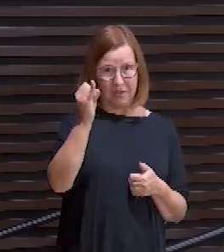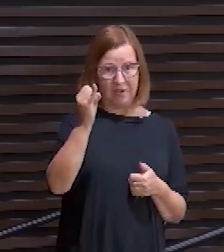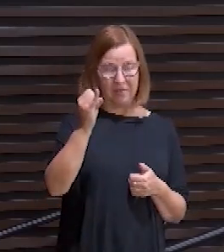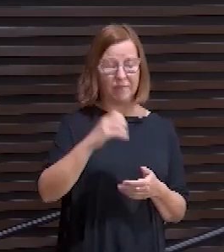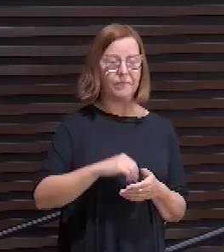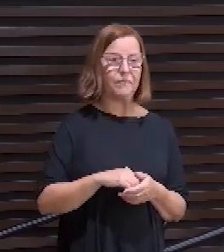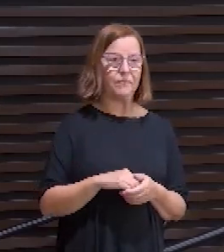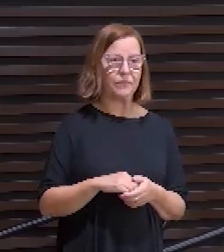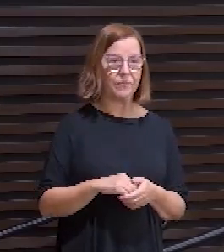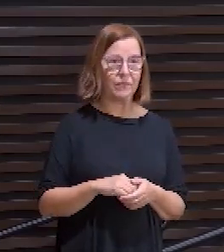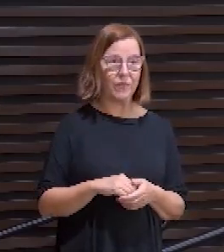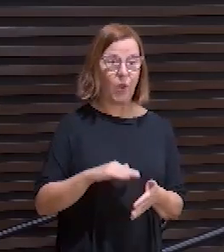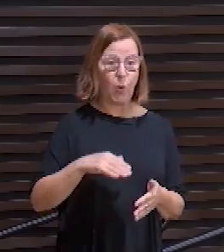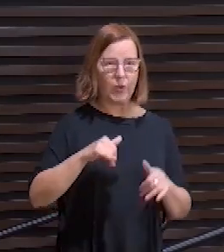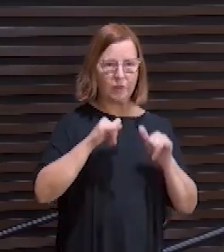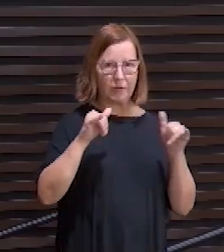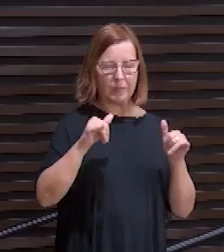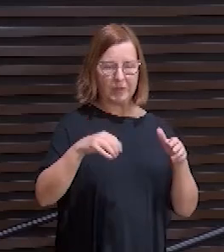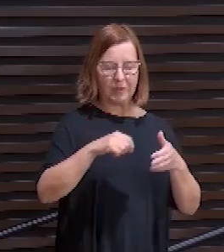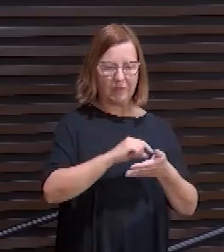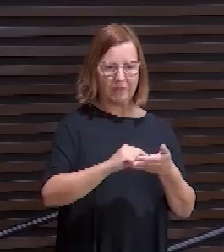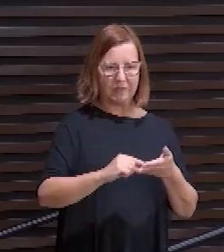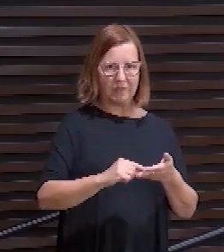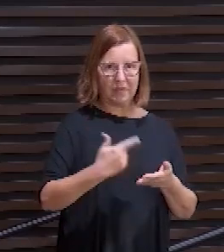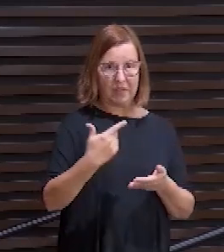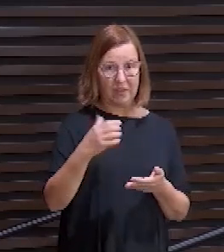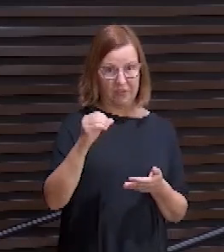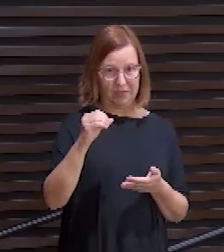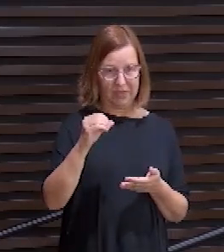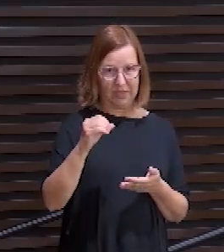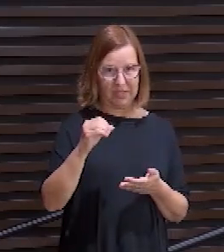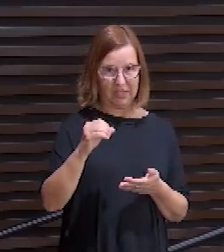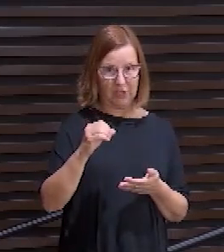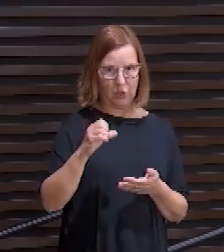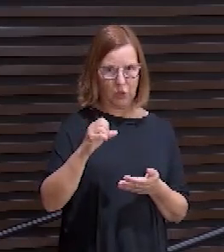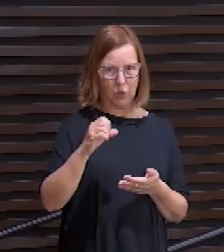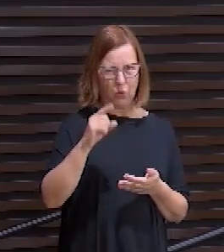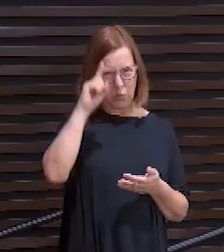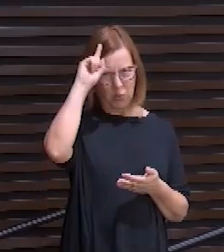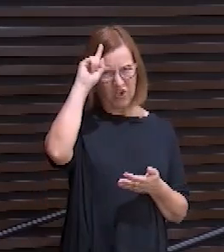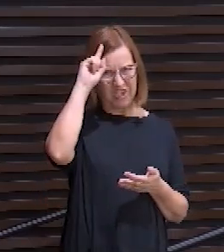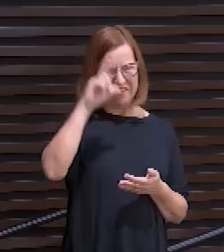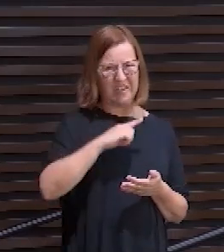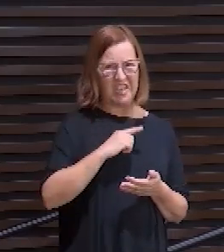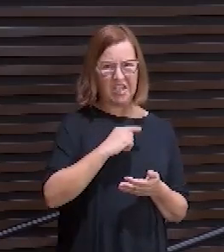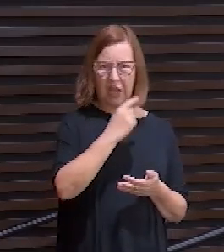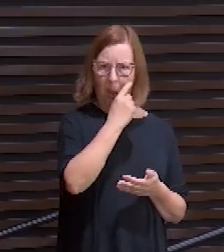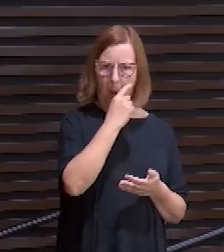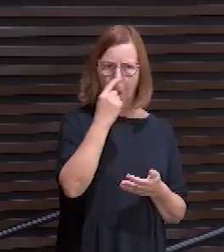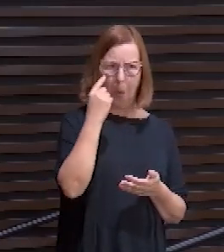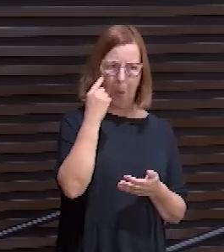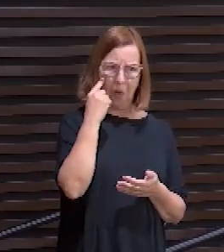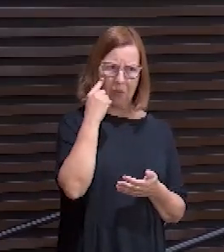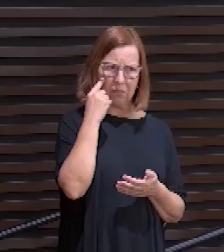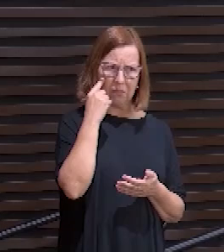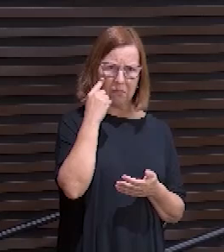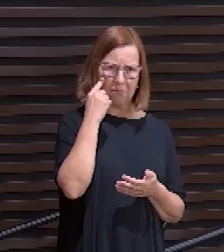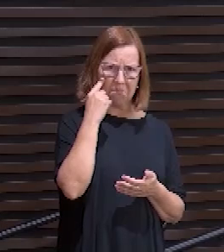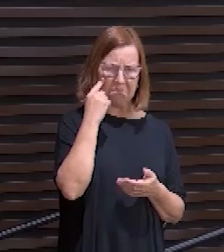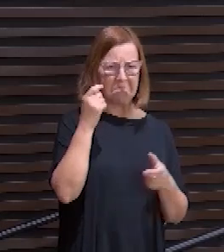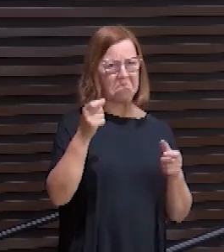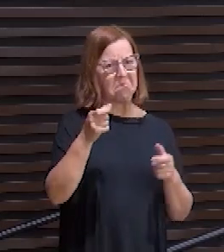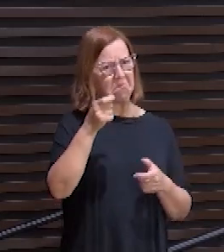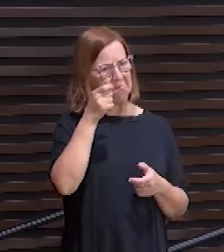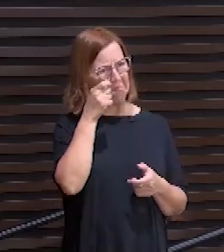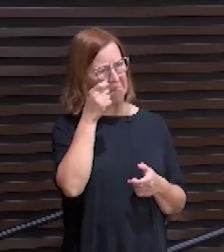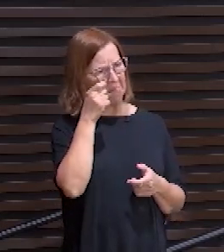Outra informação que ele dá aqui no versículo 20 é que aquele chifre tinha olhos. Interessante isso, né? Um chifre